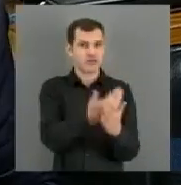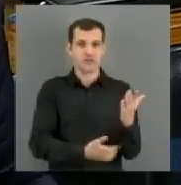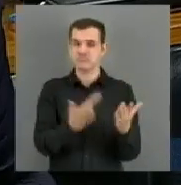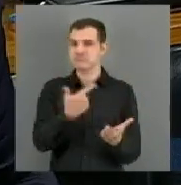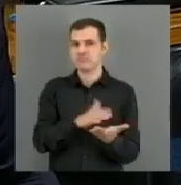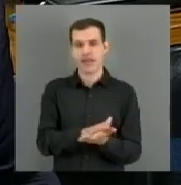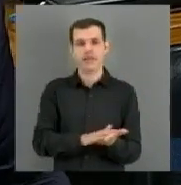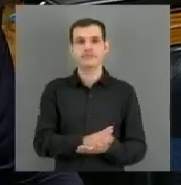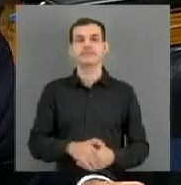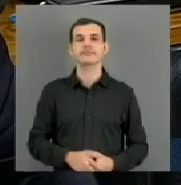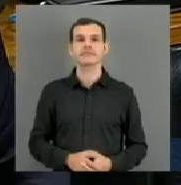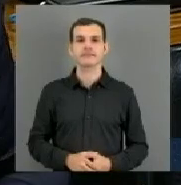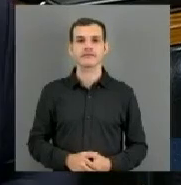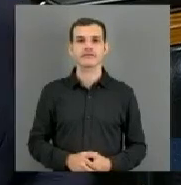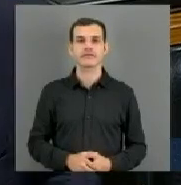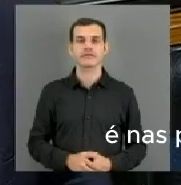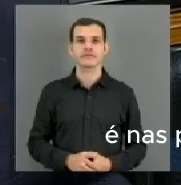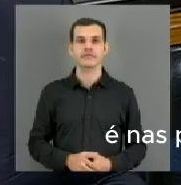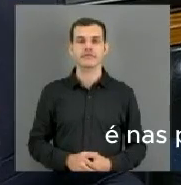Isso aqui, nas